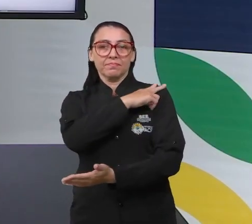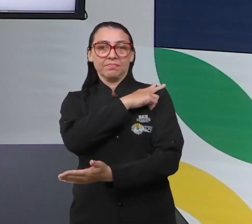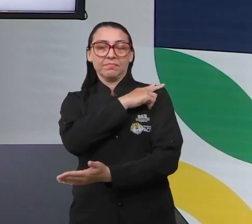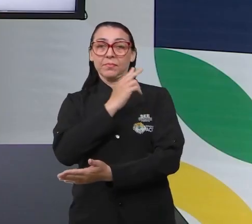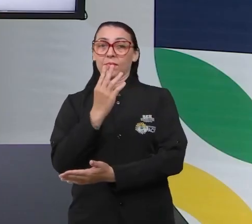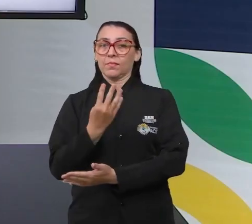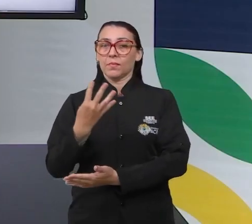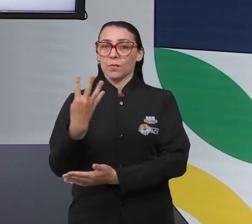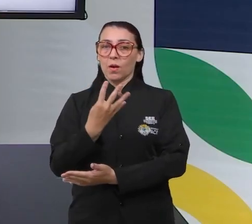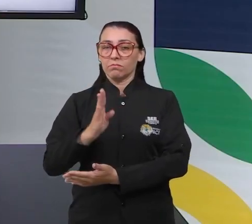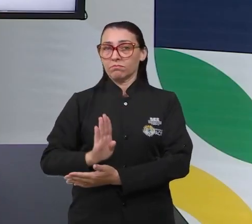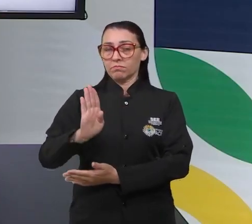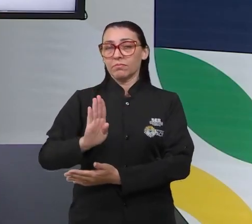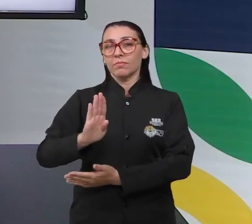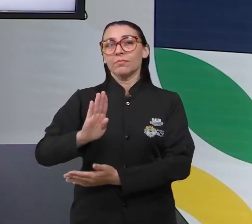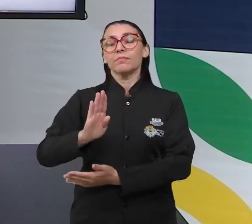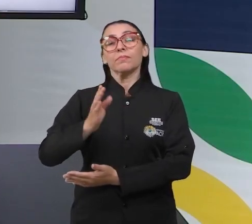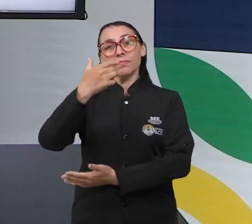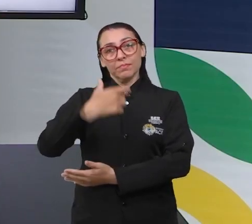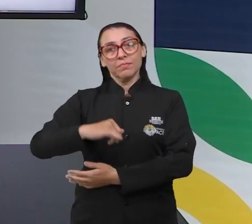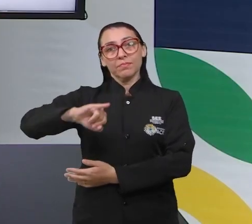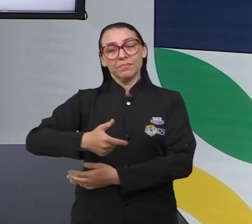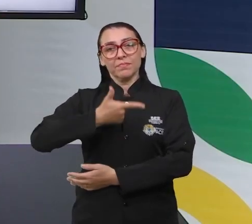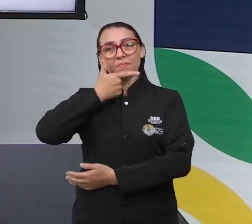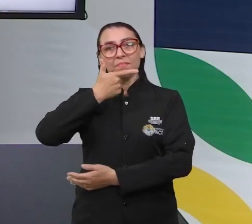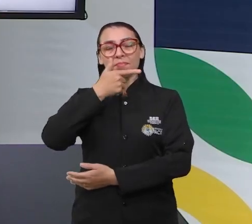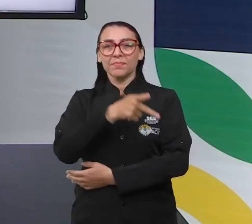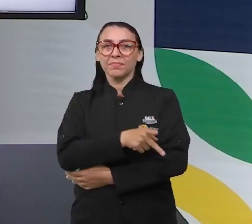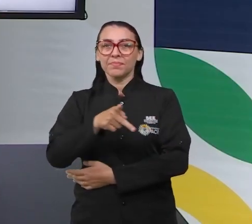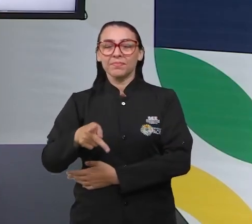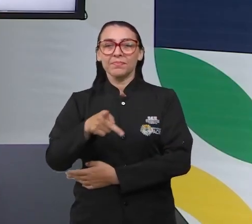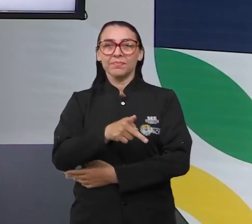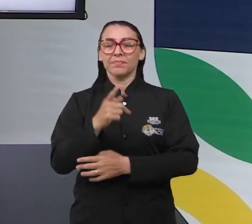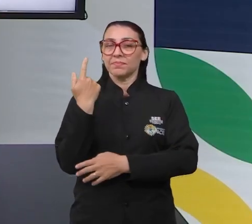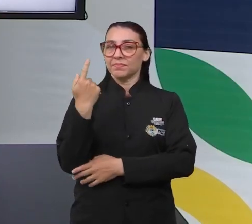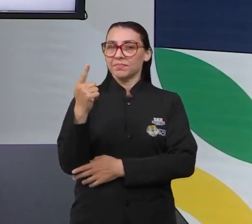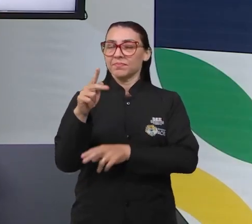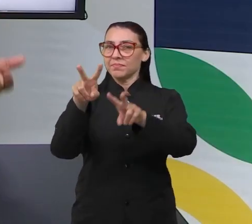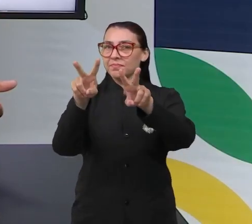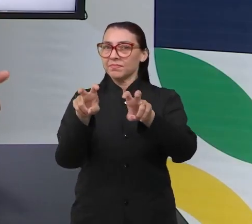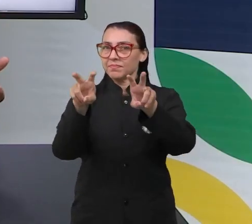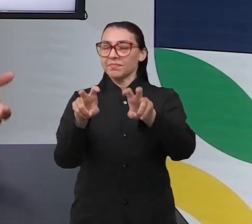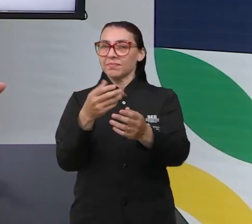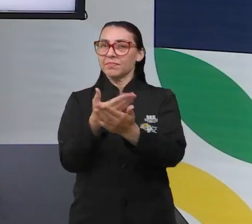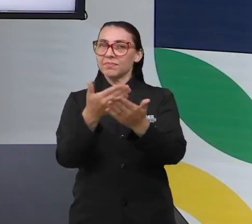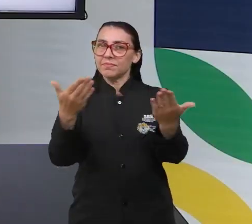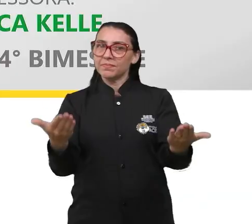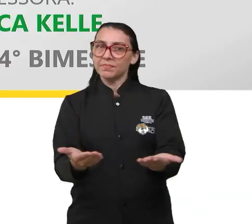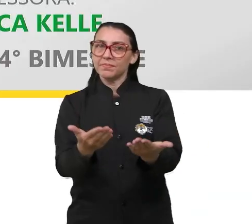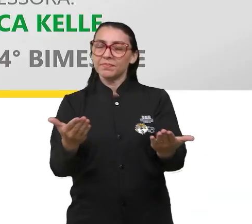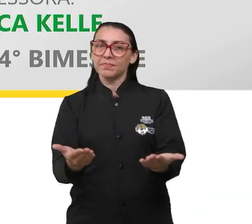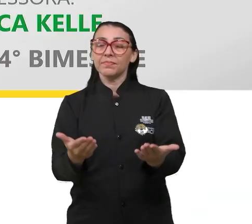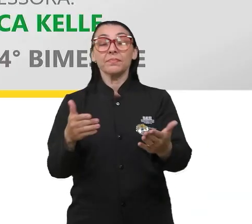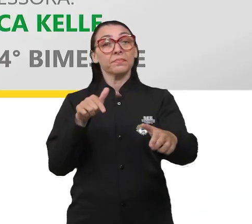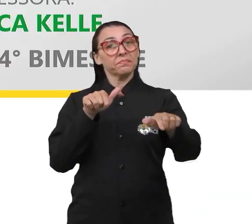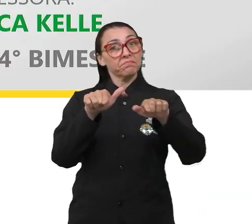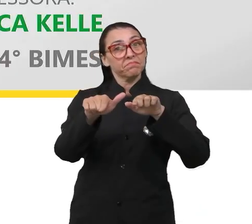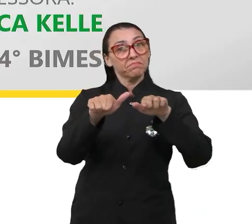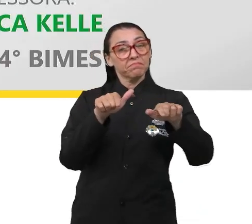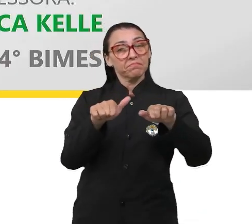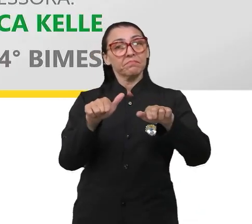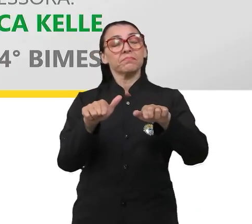quarto bimestre. Eu sou Jamaica Kelly, professora de Geografia, e o tema da nossa aula hoje é